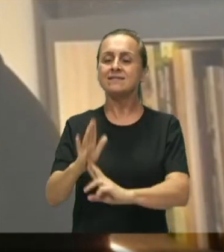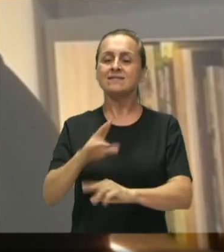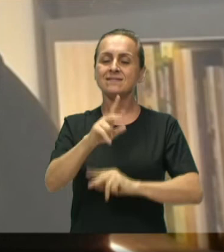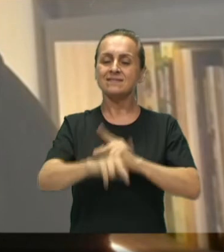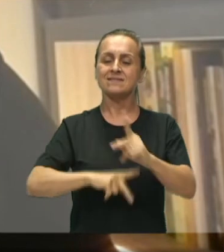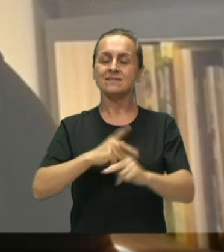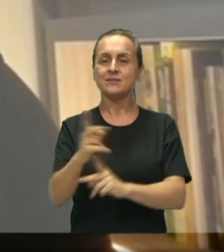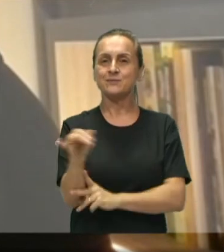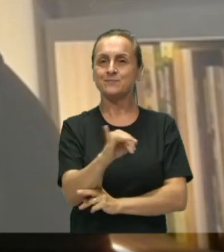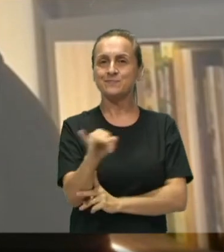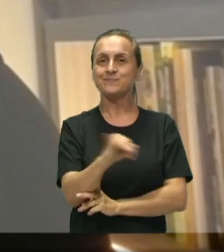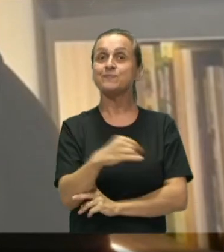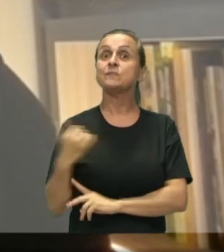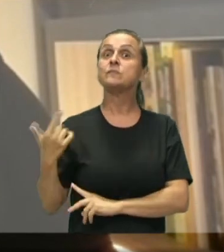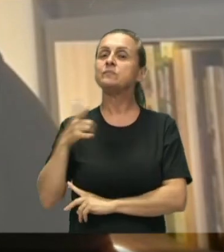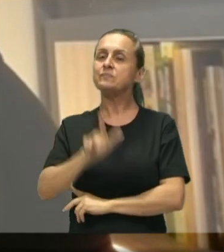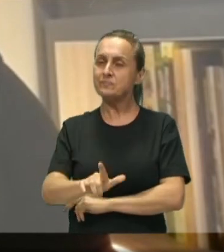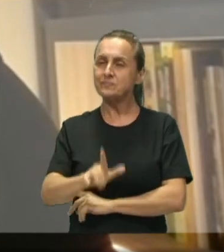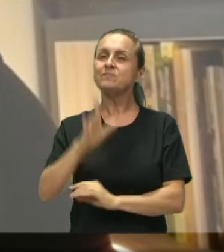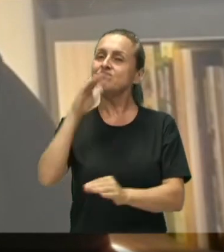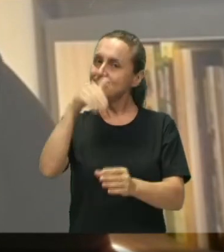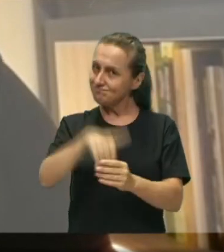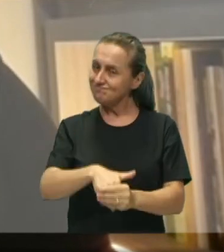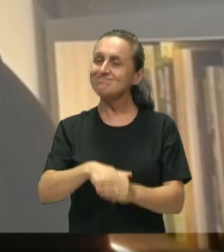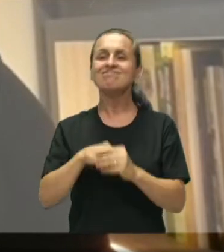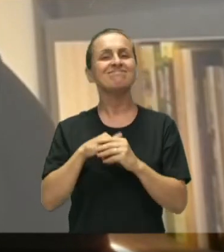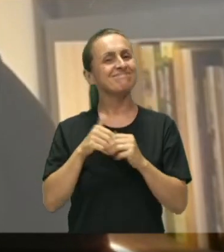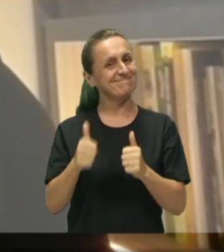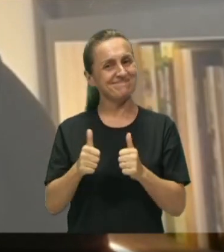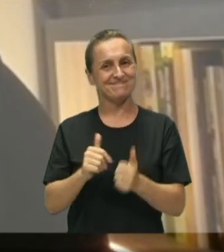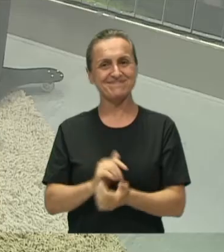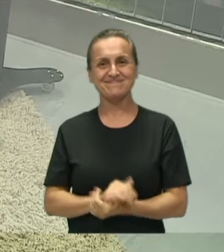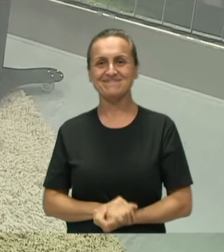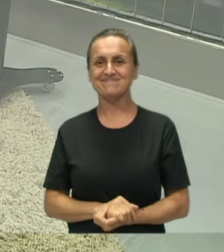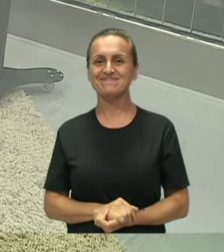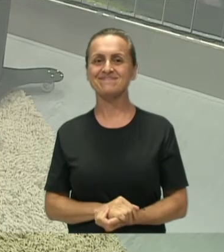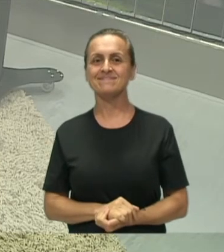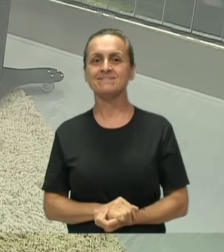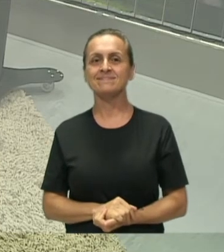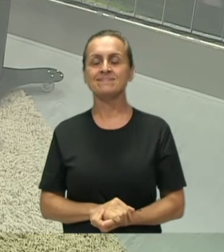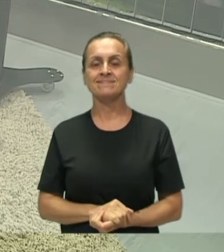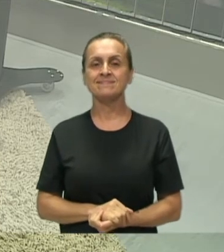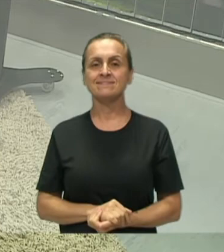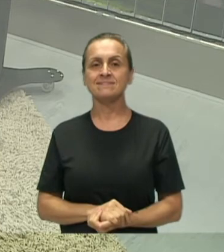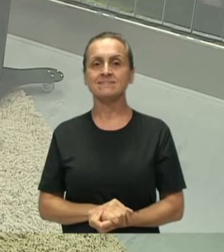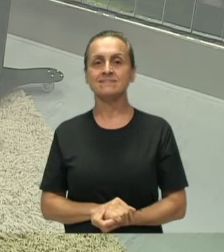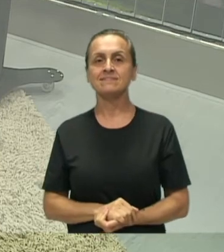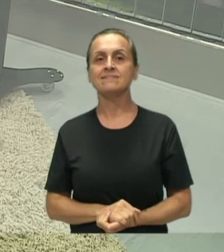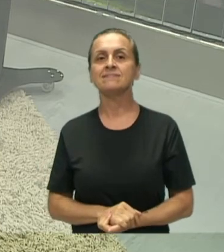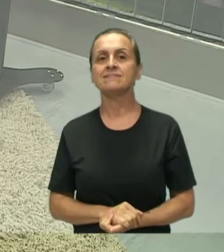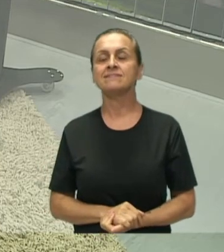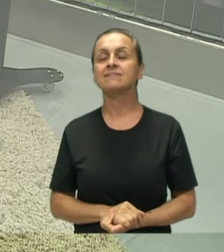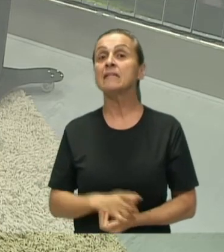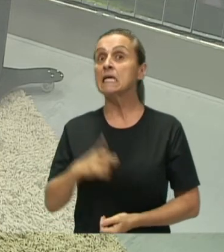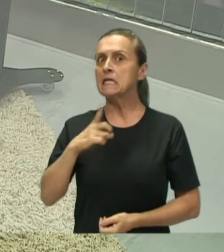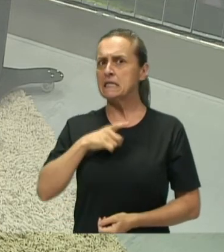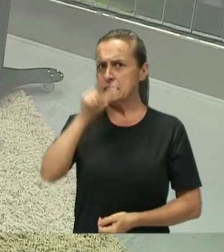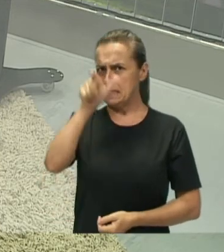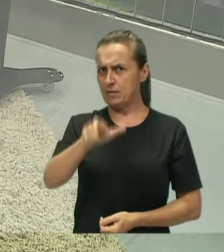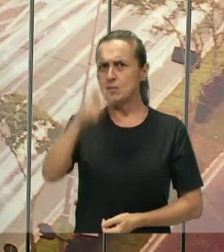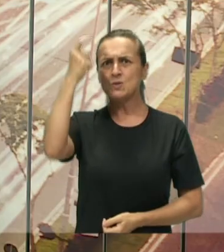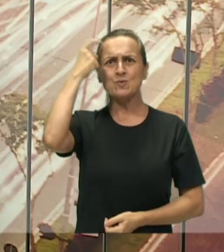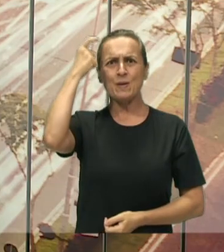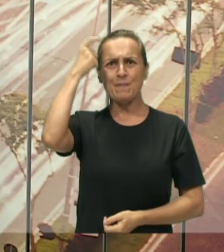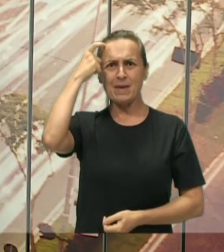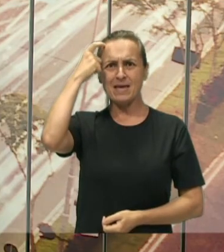de Itajaí obter um sucesso eleitoral aí nas urnas Algumas pessoas pensam que quando é releito ai porque tá